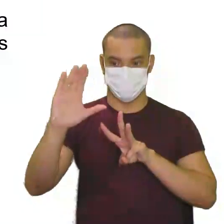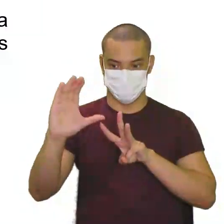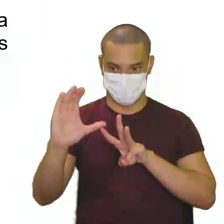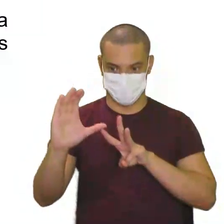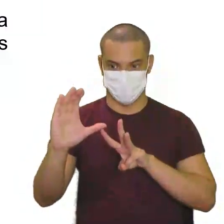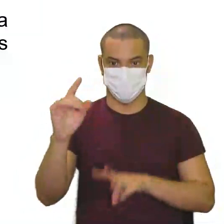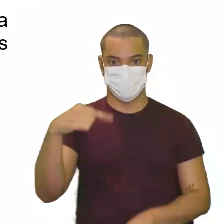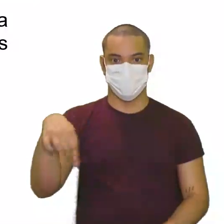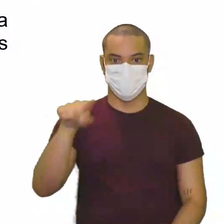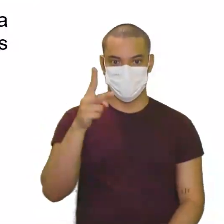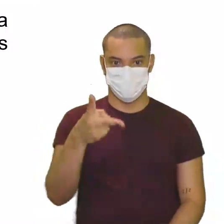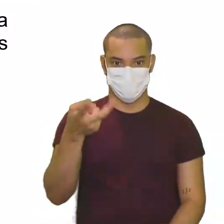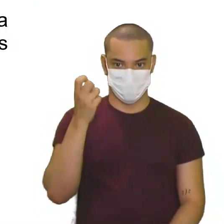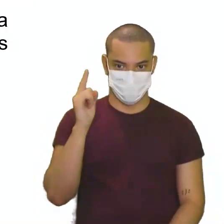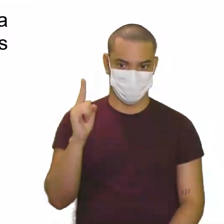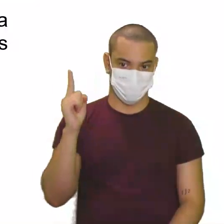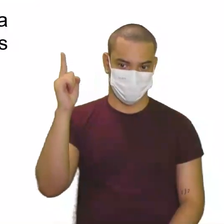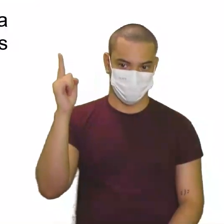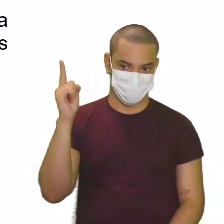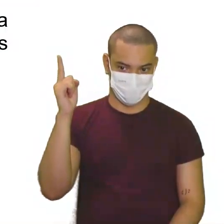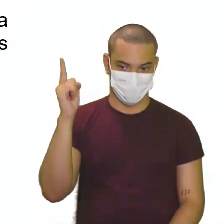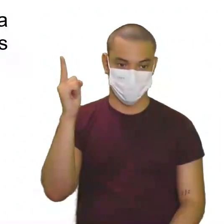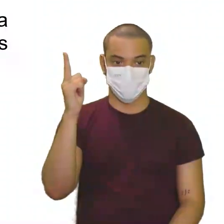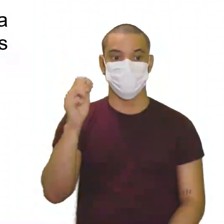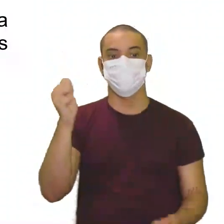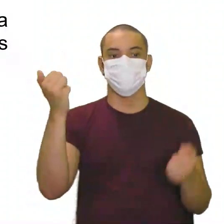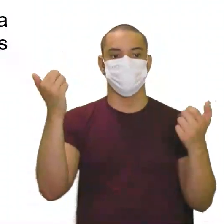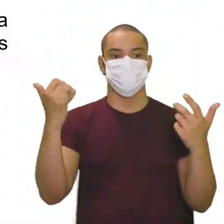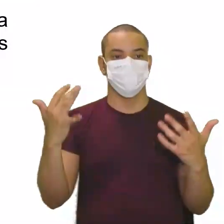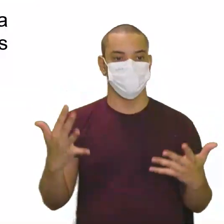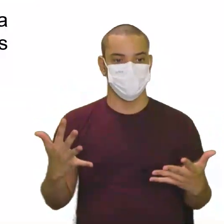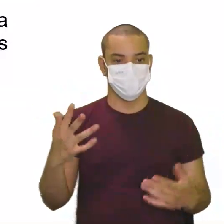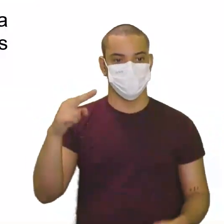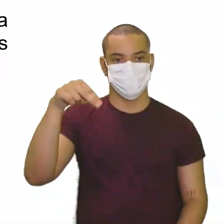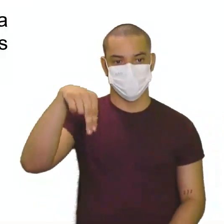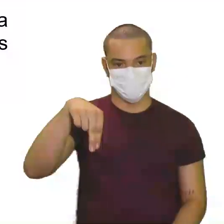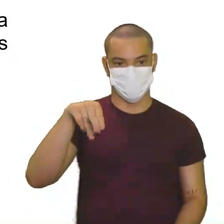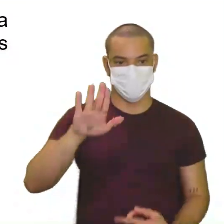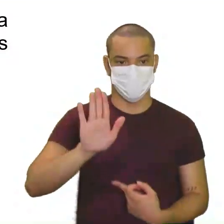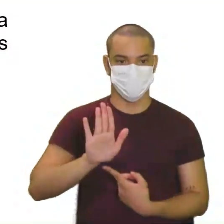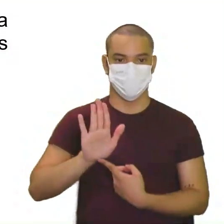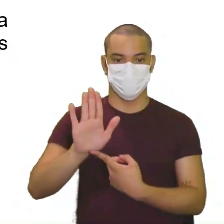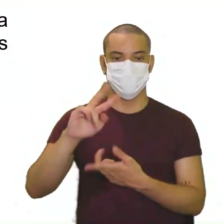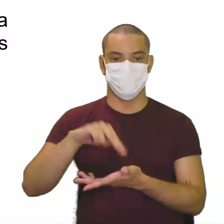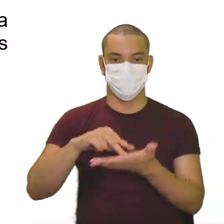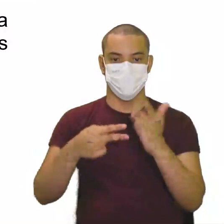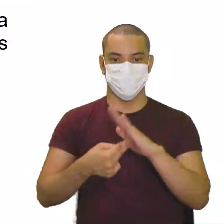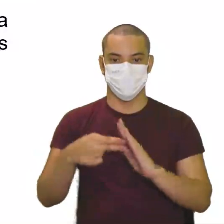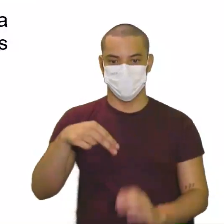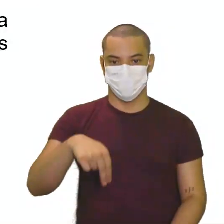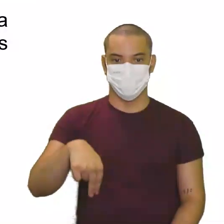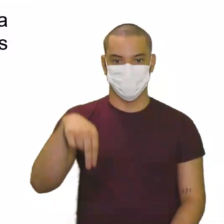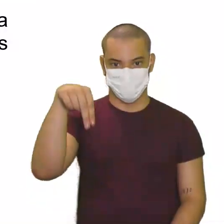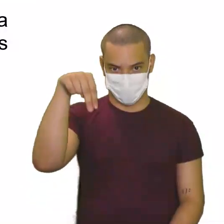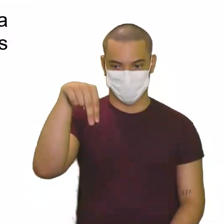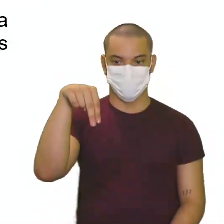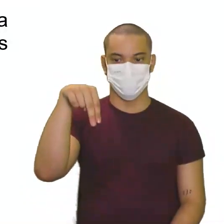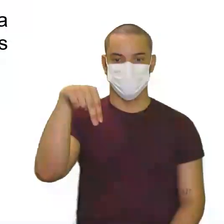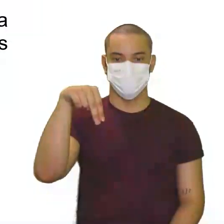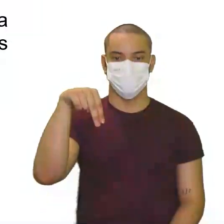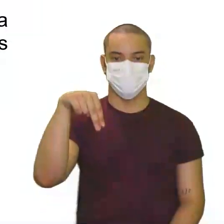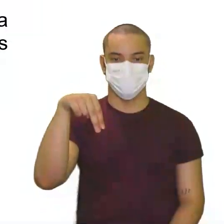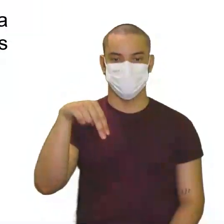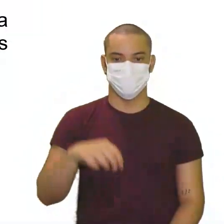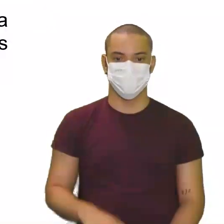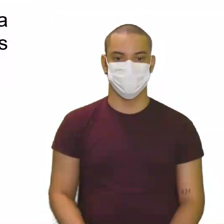como vocês podem perceber e ele fala que a letra N indica Polo Norte Ok